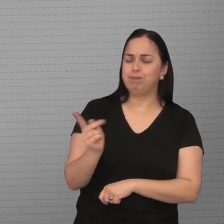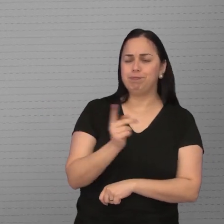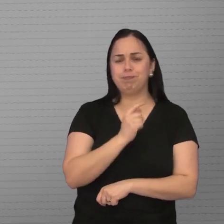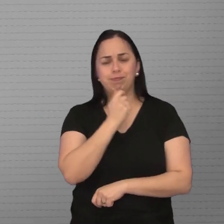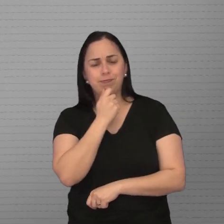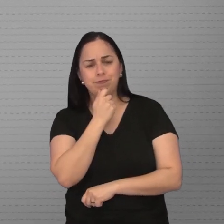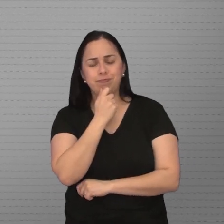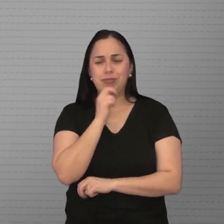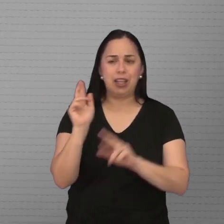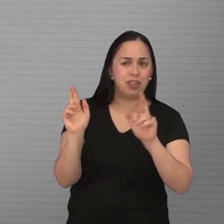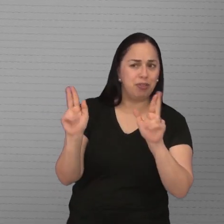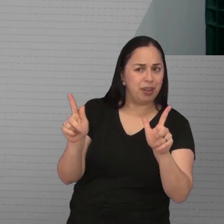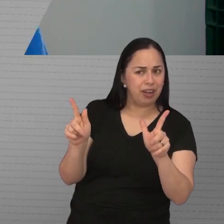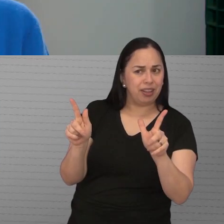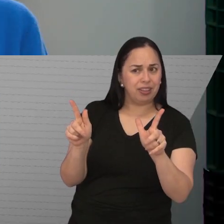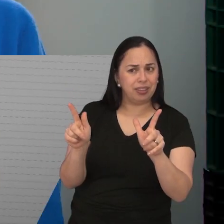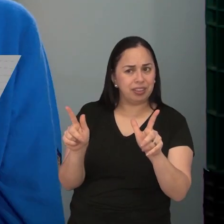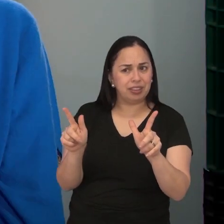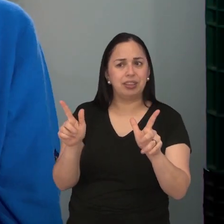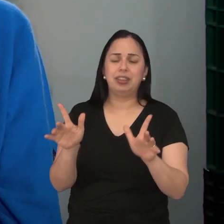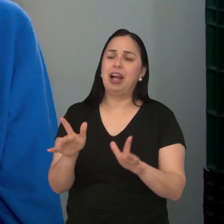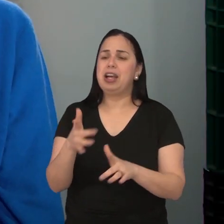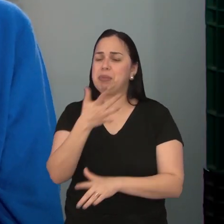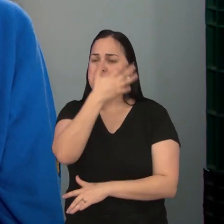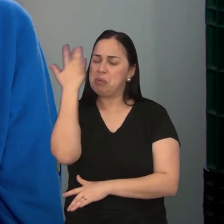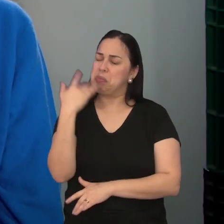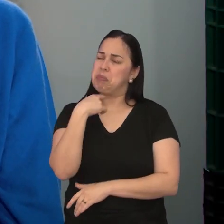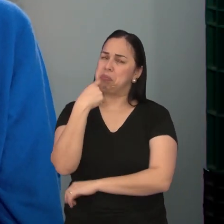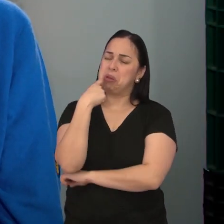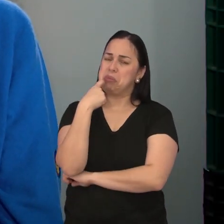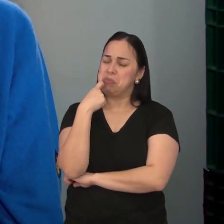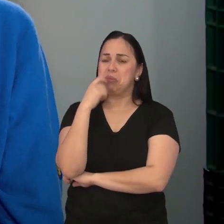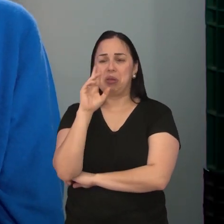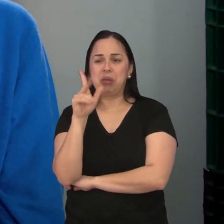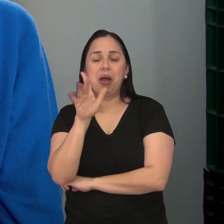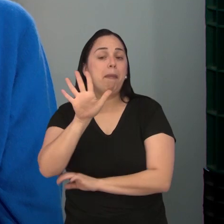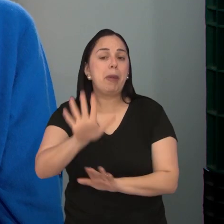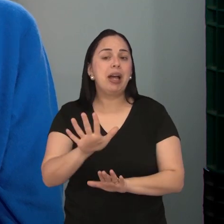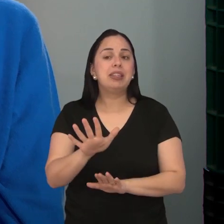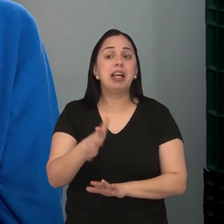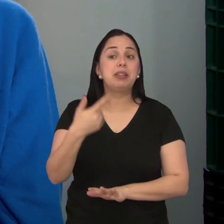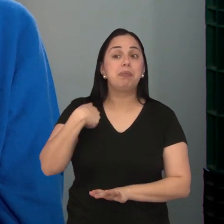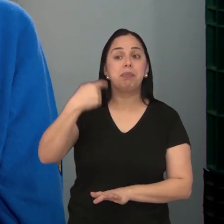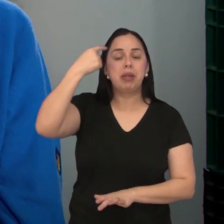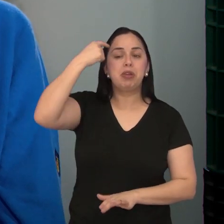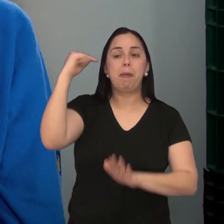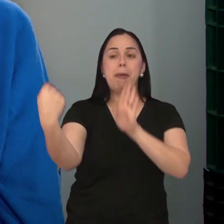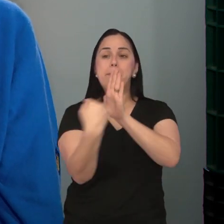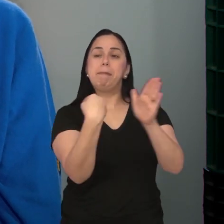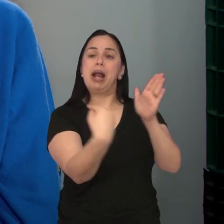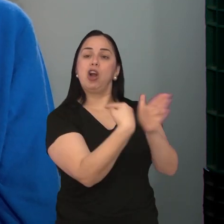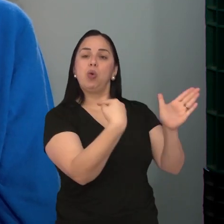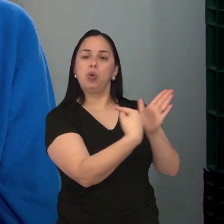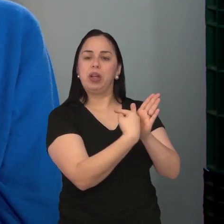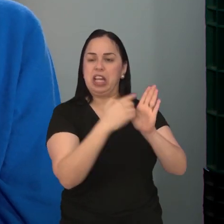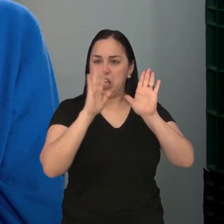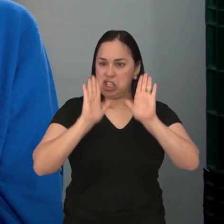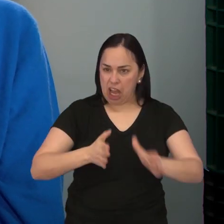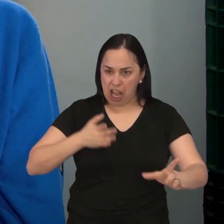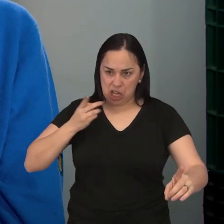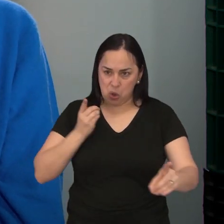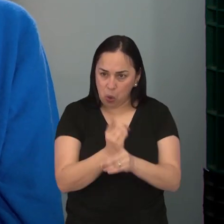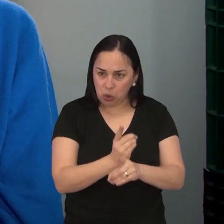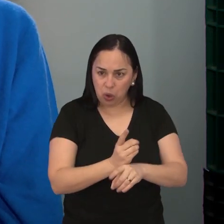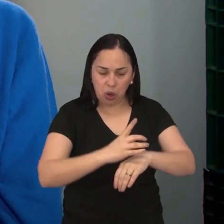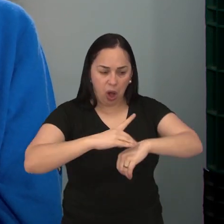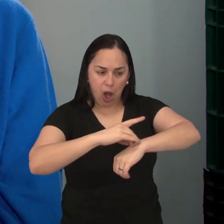olhando o Wagner Bornal. Começa daí a primeira decepção. E a segunda é que todo mundo às vezes pergunta, você já achou osso